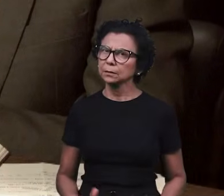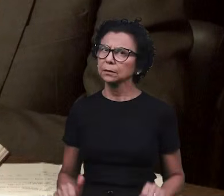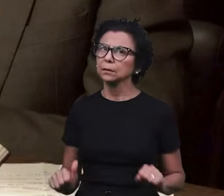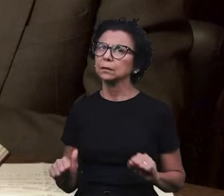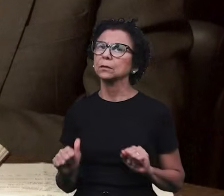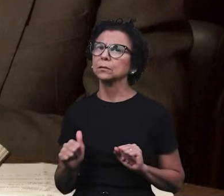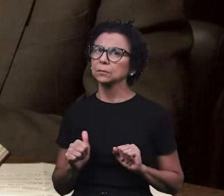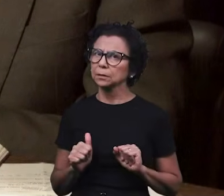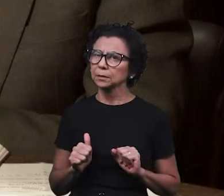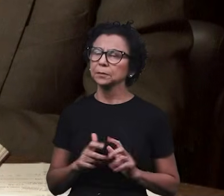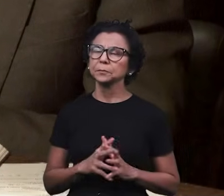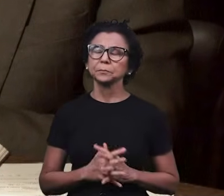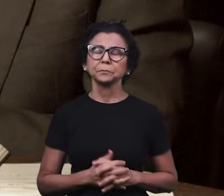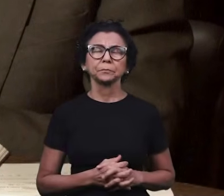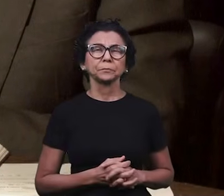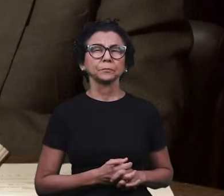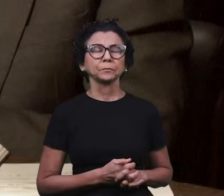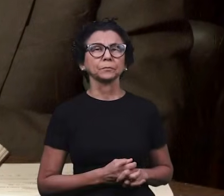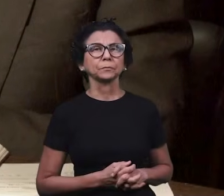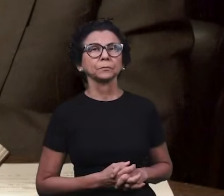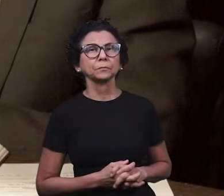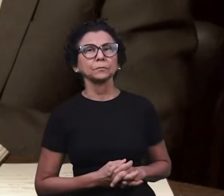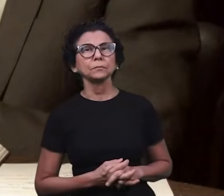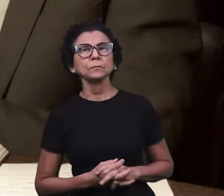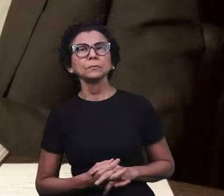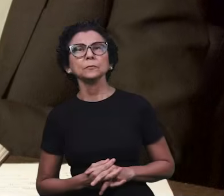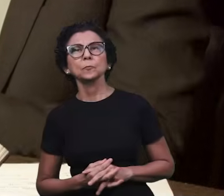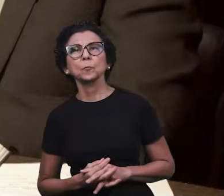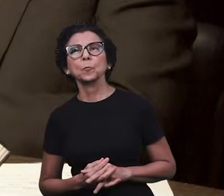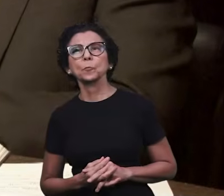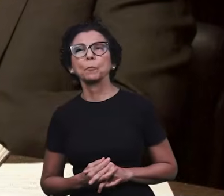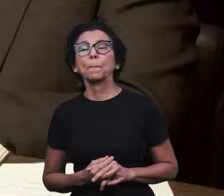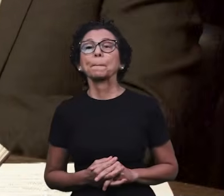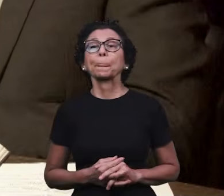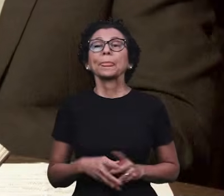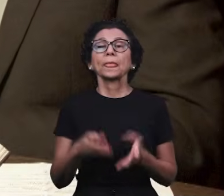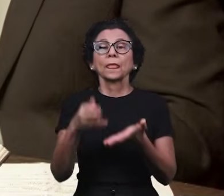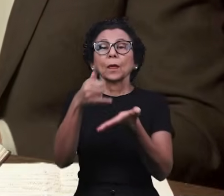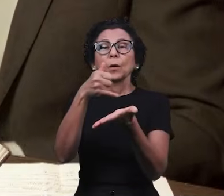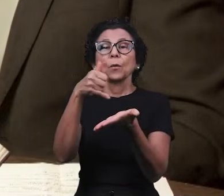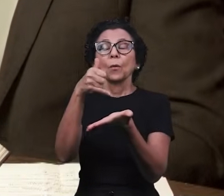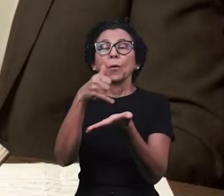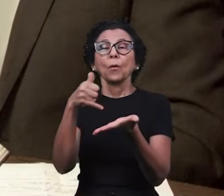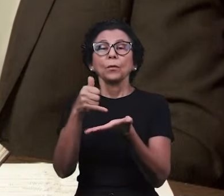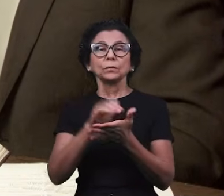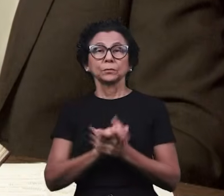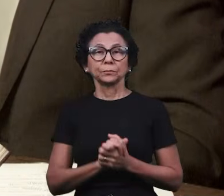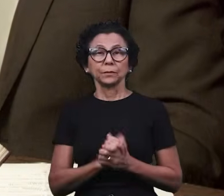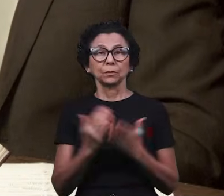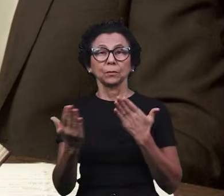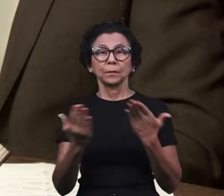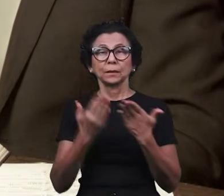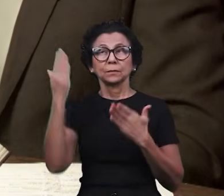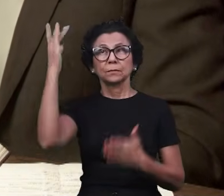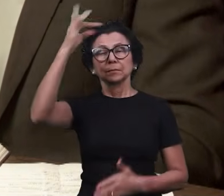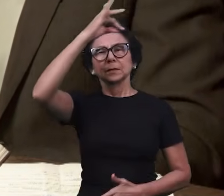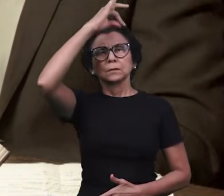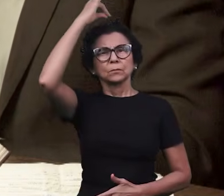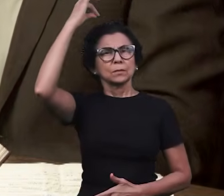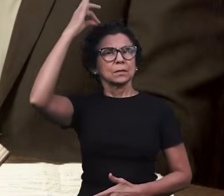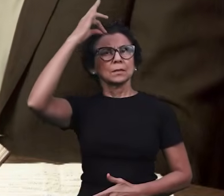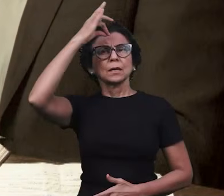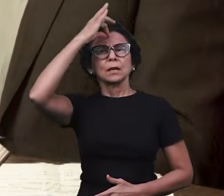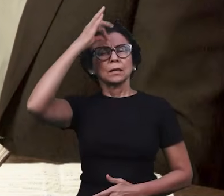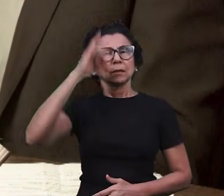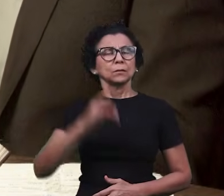você. Então aqui são essas vestes e a unção com óleo, que é a bênção do Espírito Santo. Não é